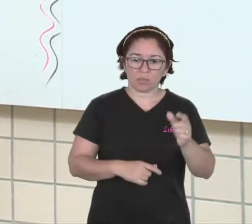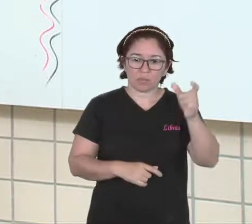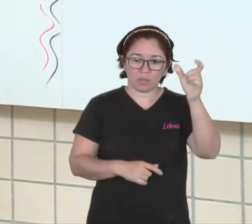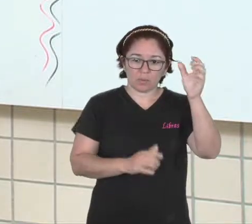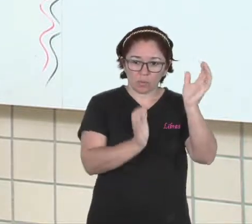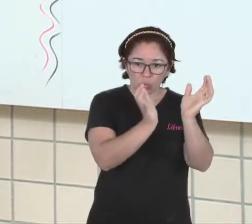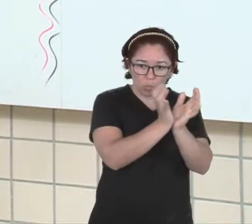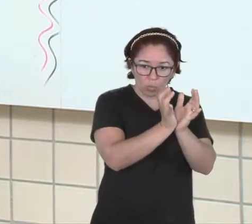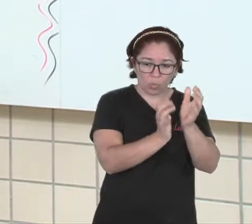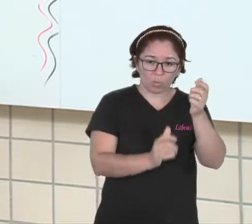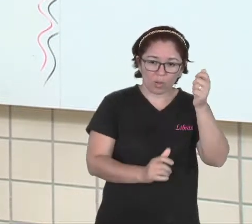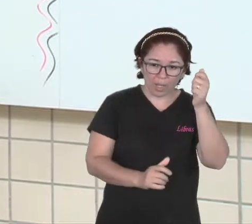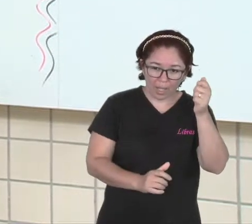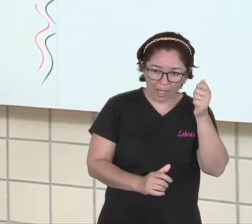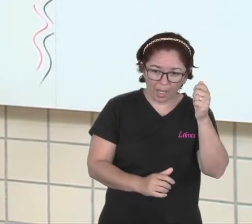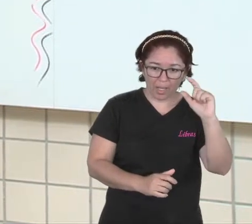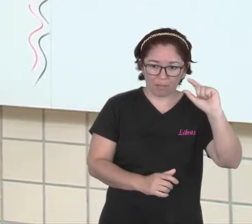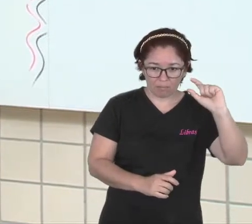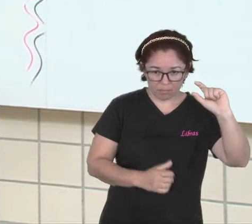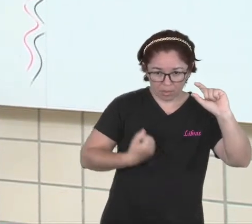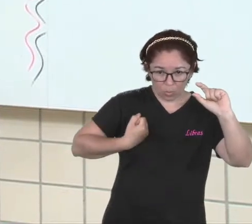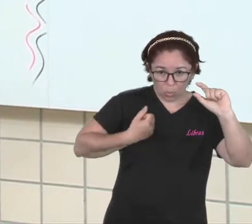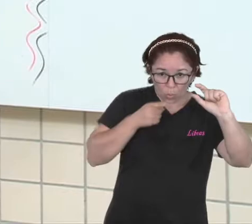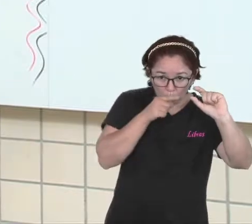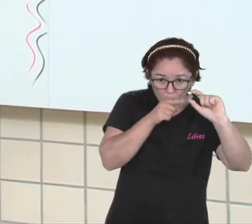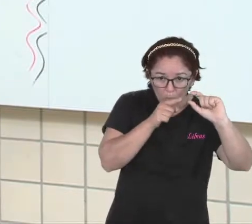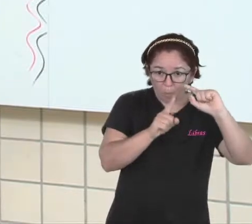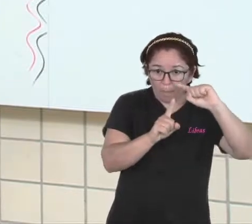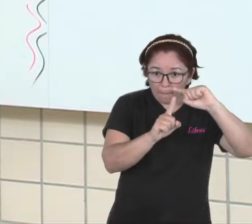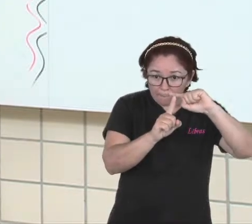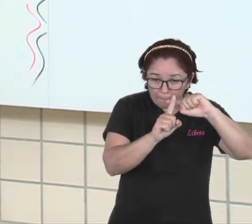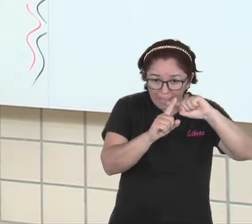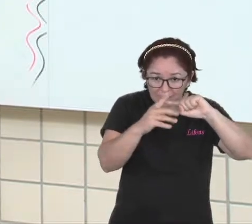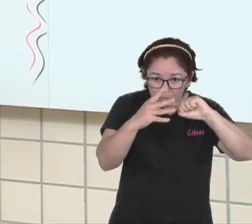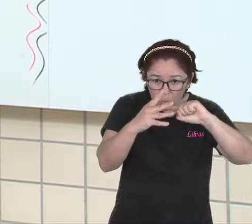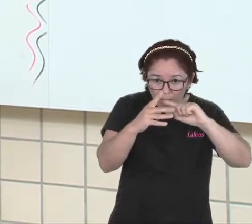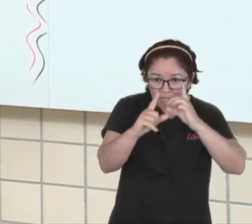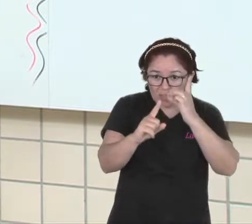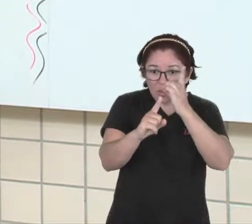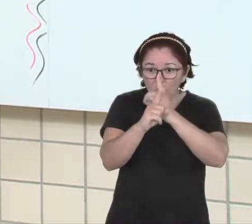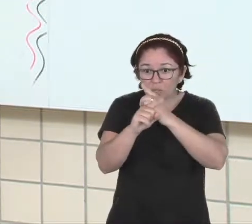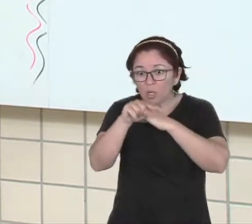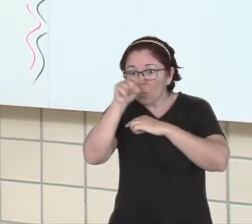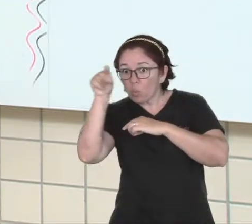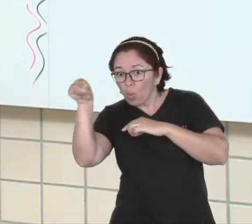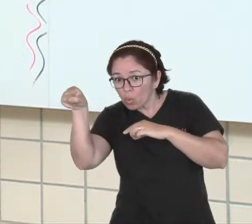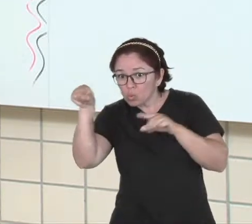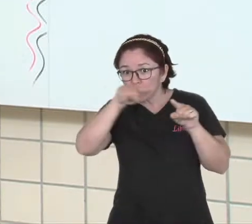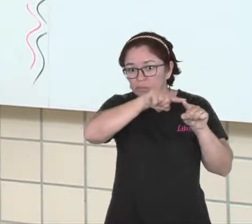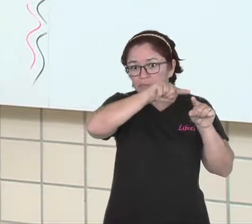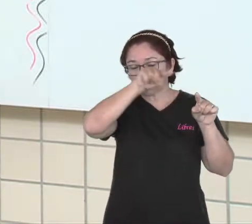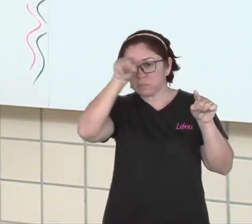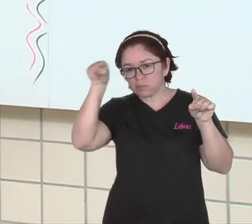a regra que me permite associar o 1 ao 5, o 2 ao